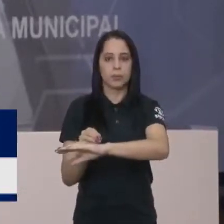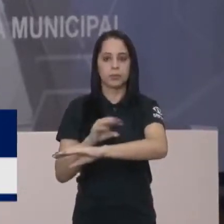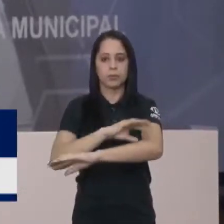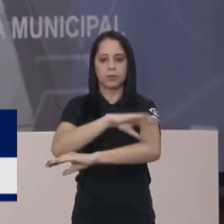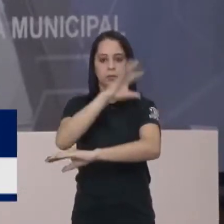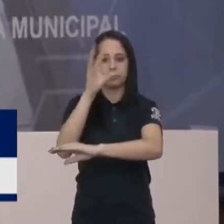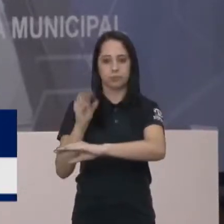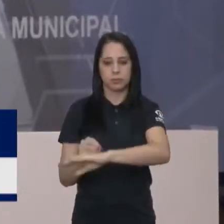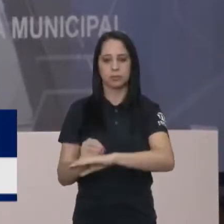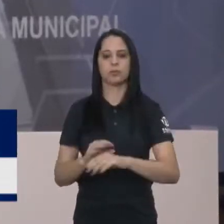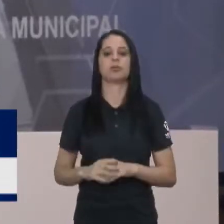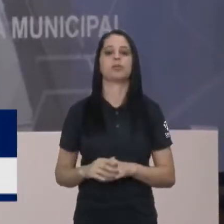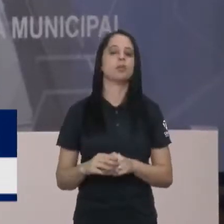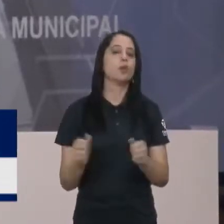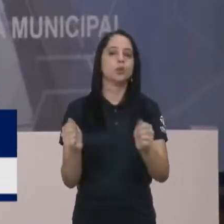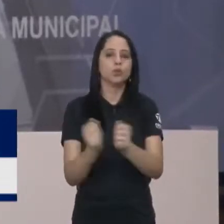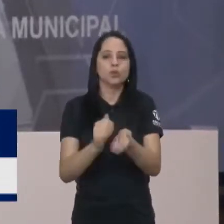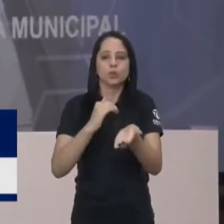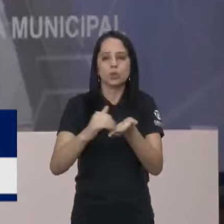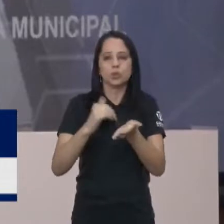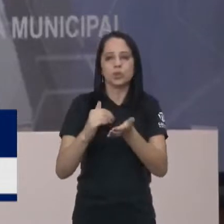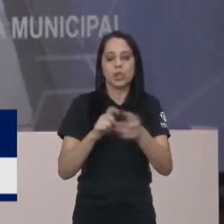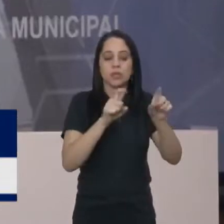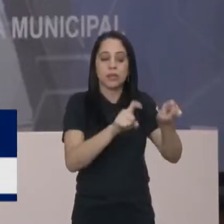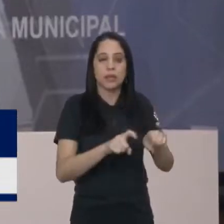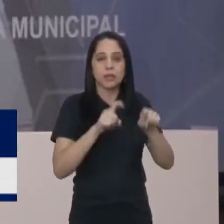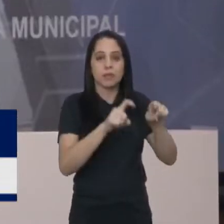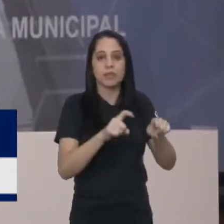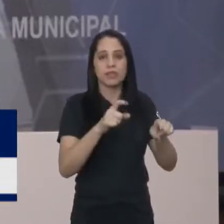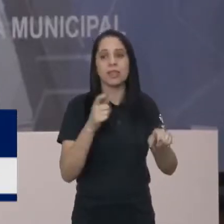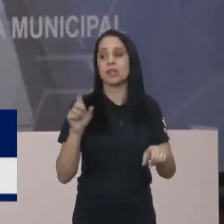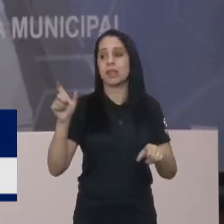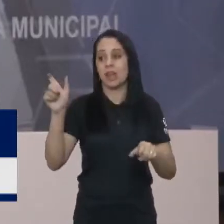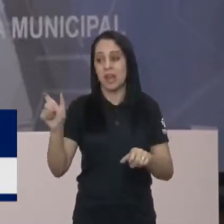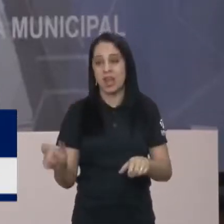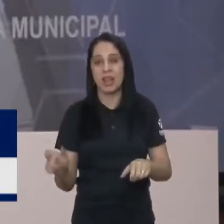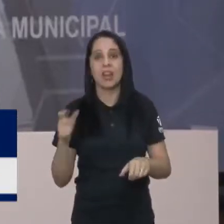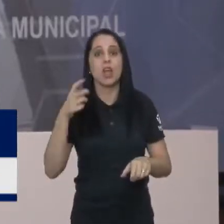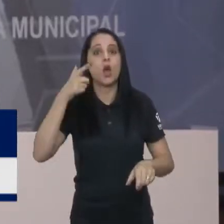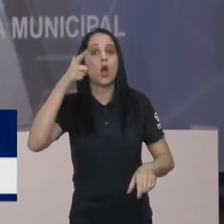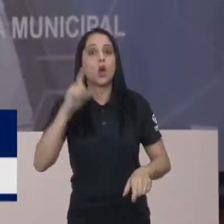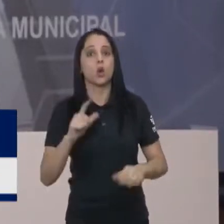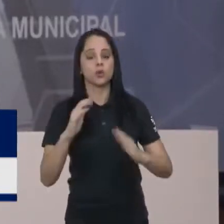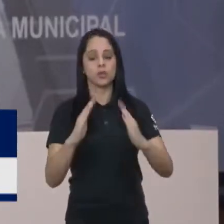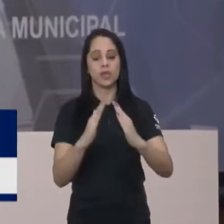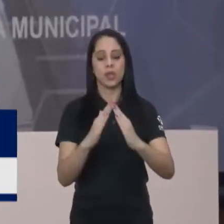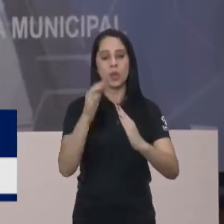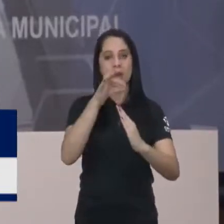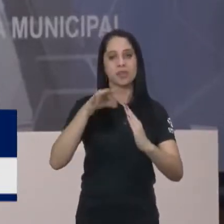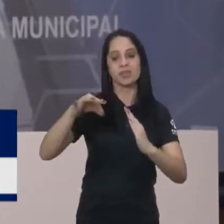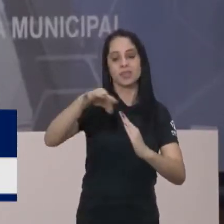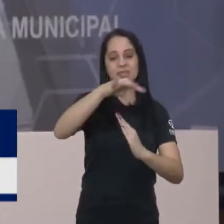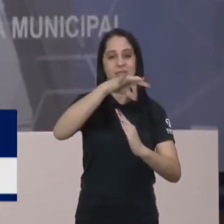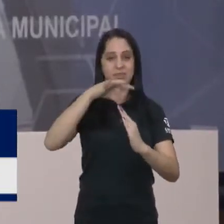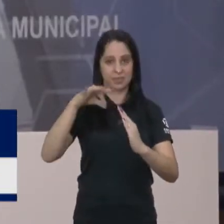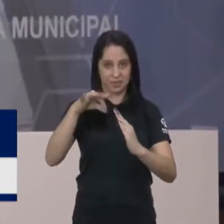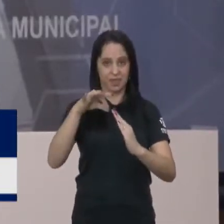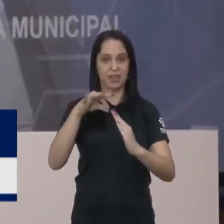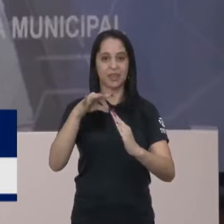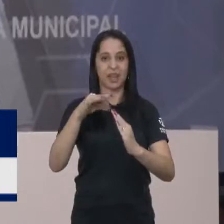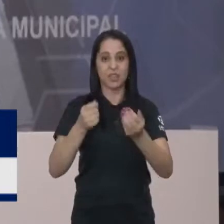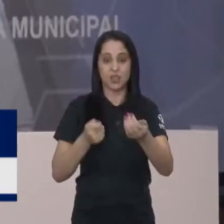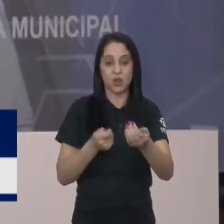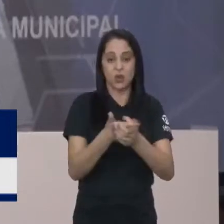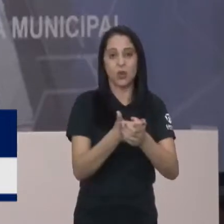2007, junto com o secretário da Fazenda, conseguiram negociar com a Santa Casa da Misericórdia de São Paulo a compra